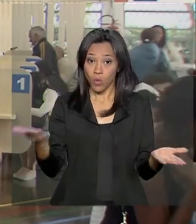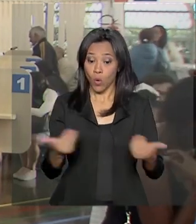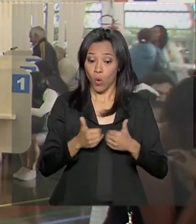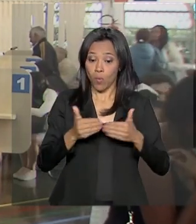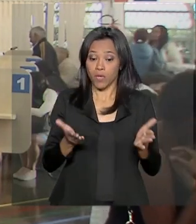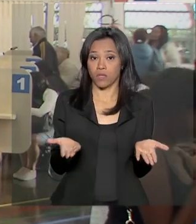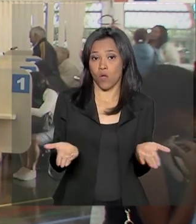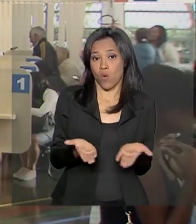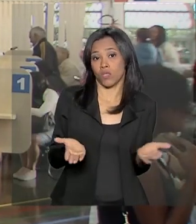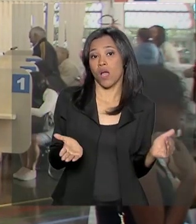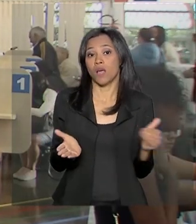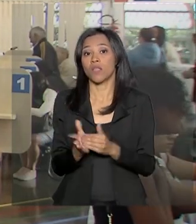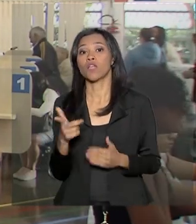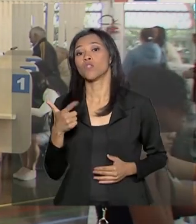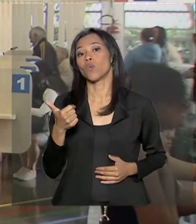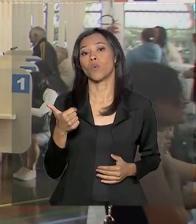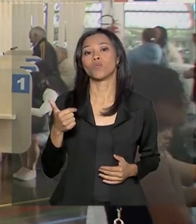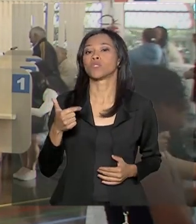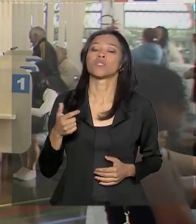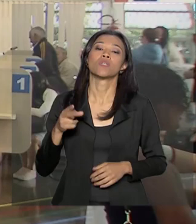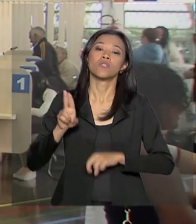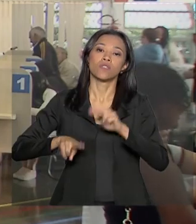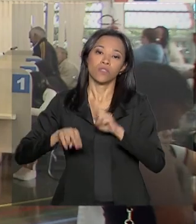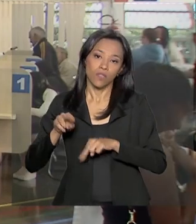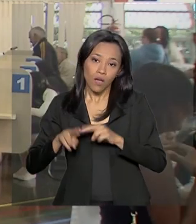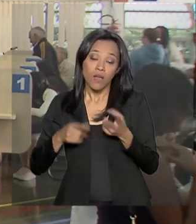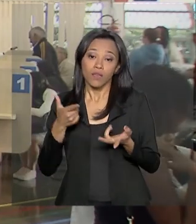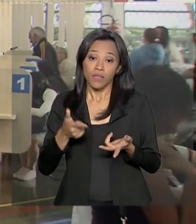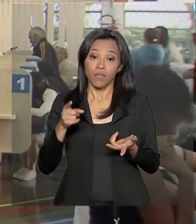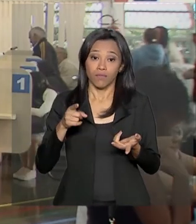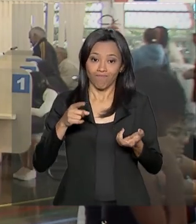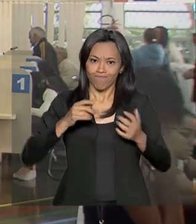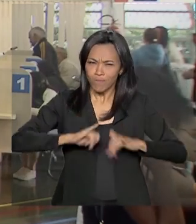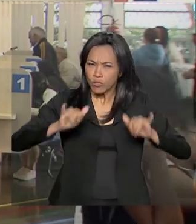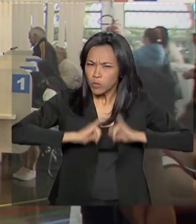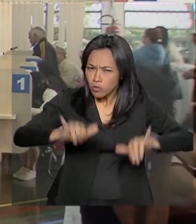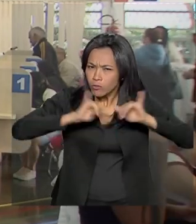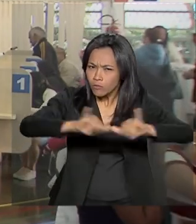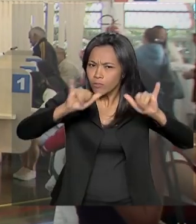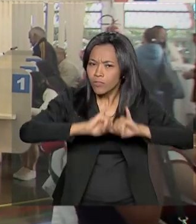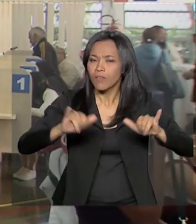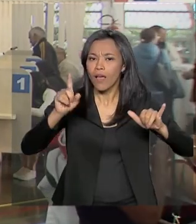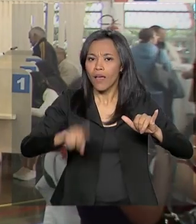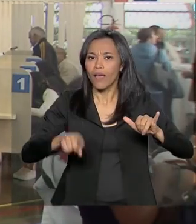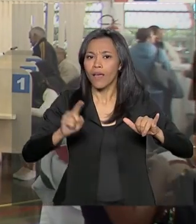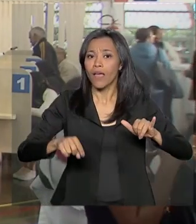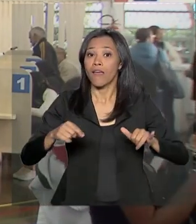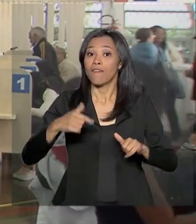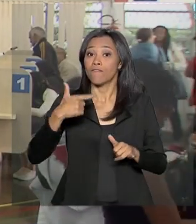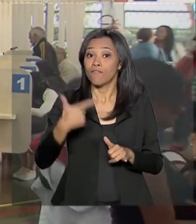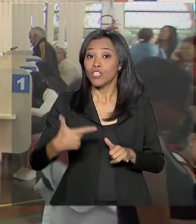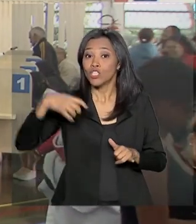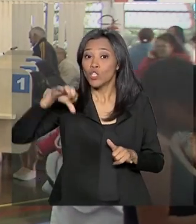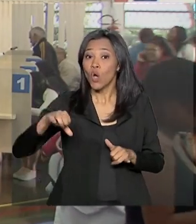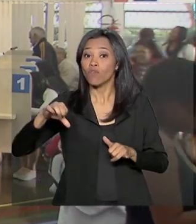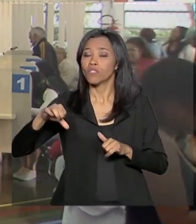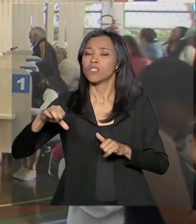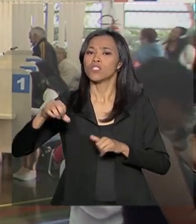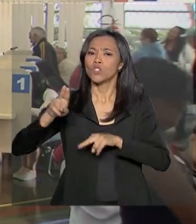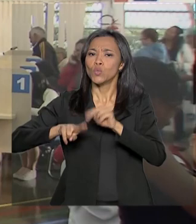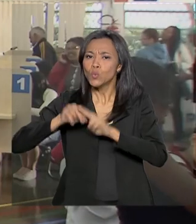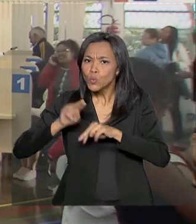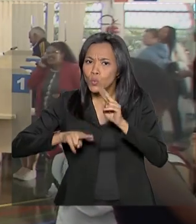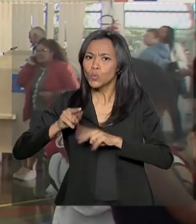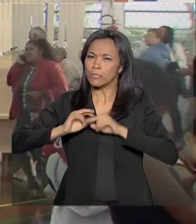até 12 de julho e o dia d quando as ações de vacinação se intensificam será 29 de junho a vacina tríplice